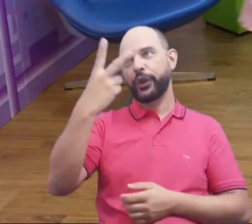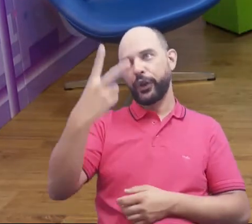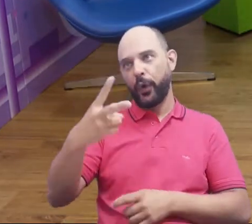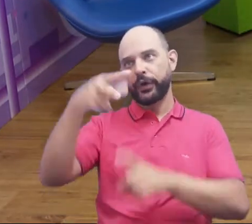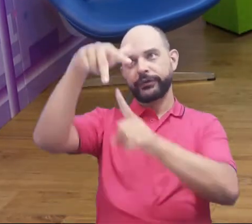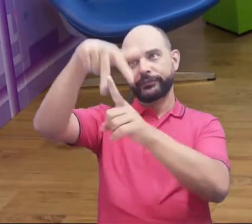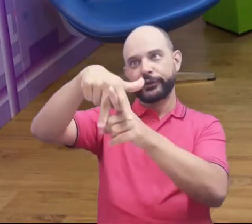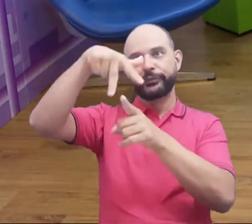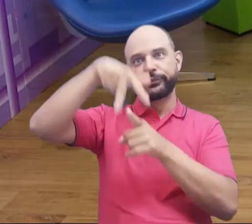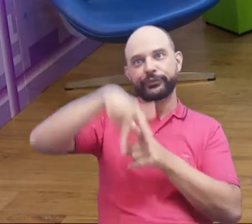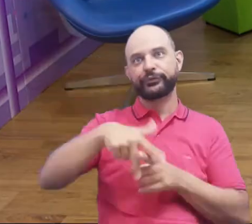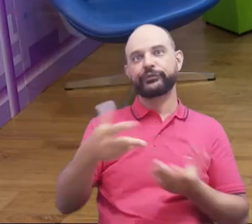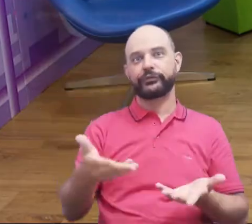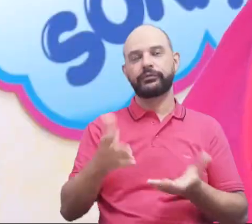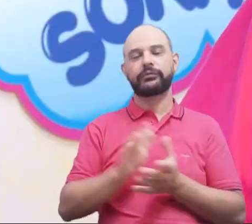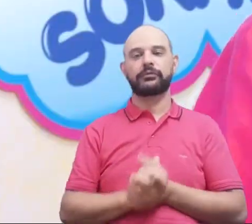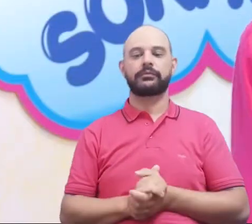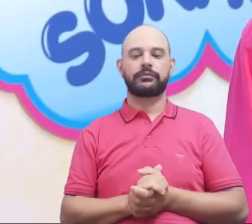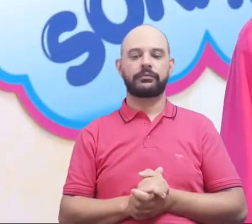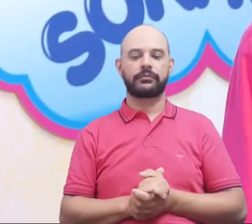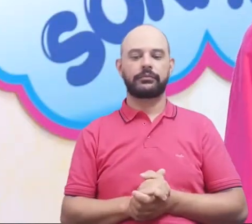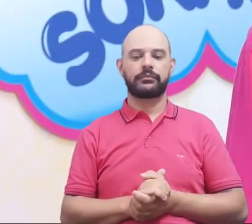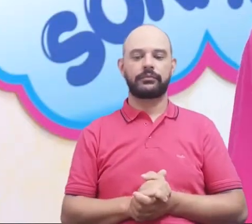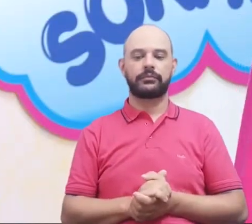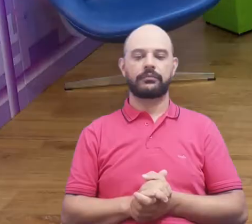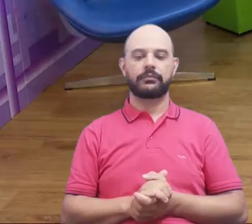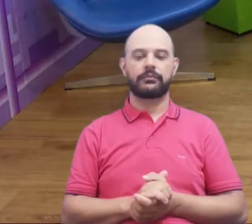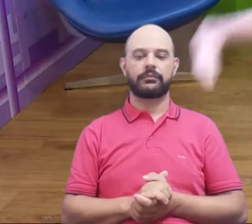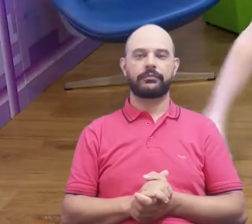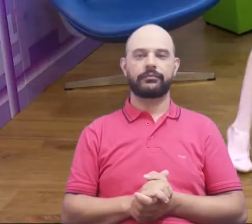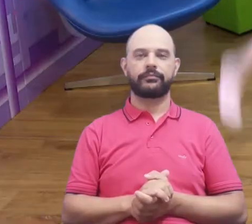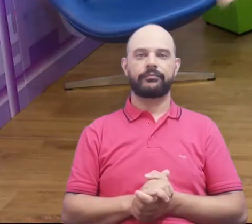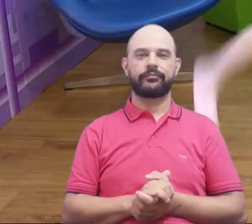dois banquinhos? Então tá.